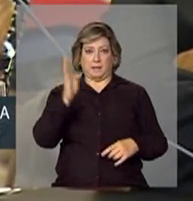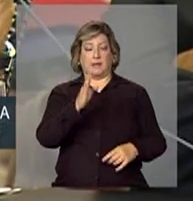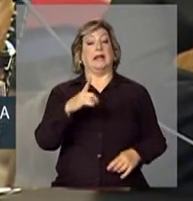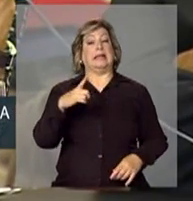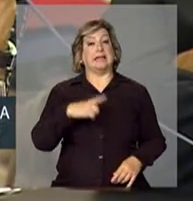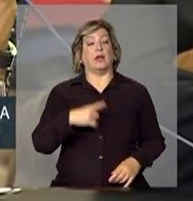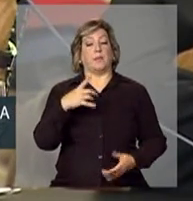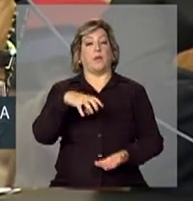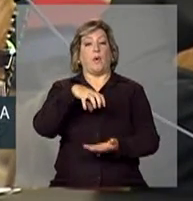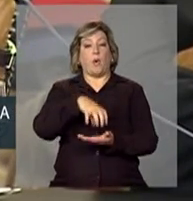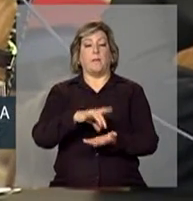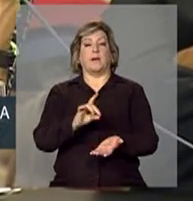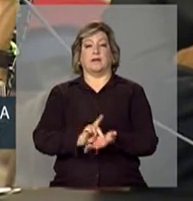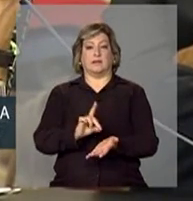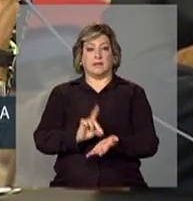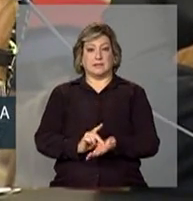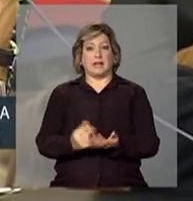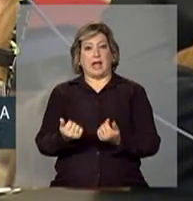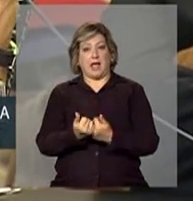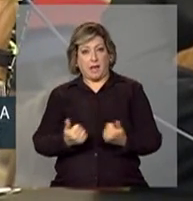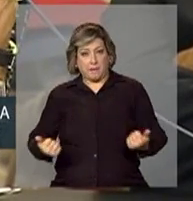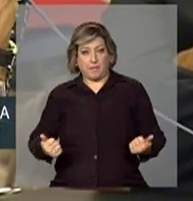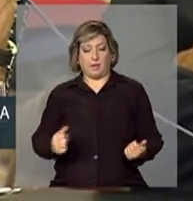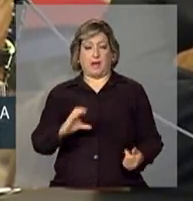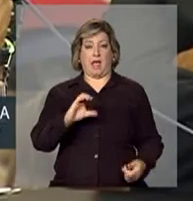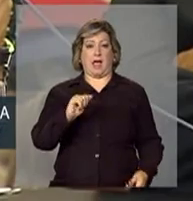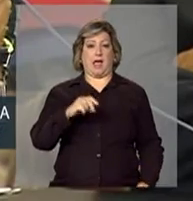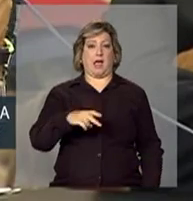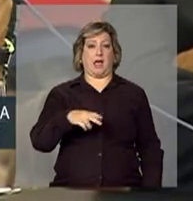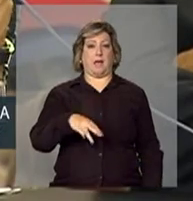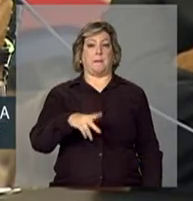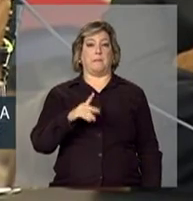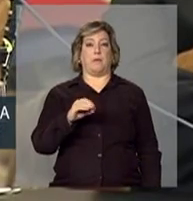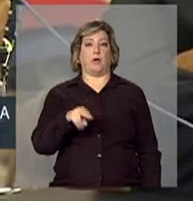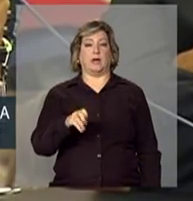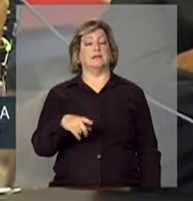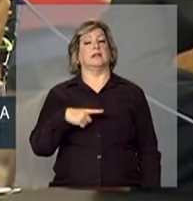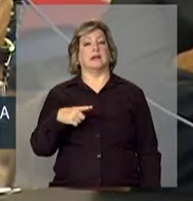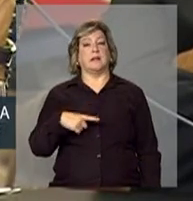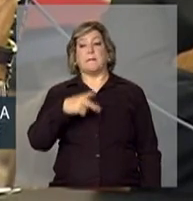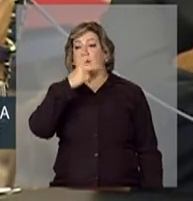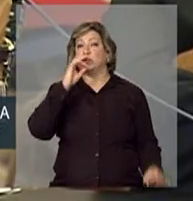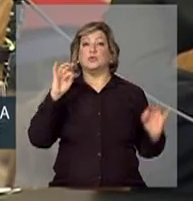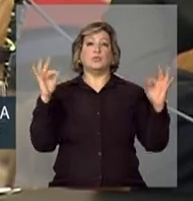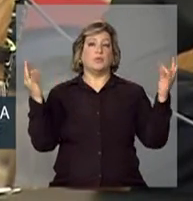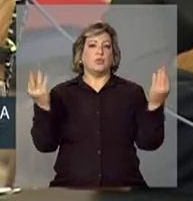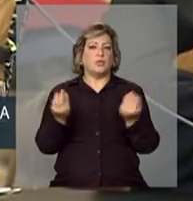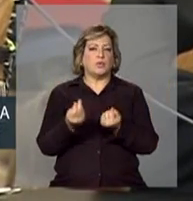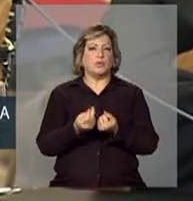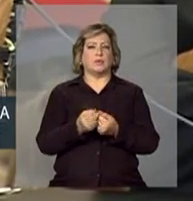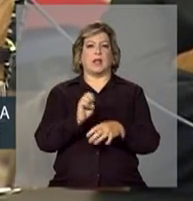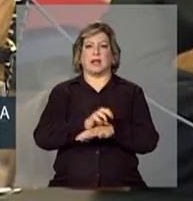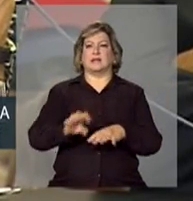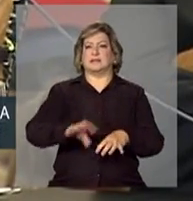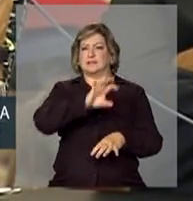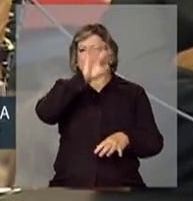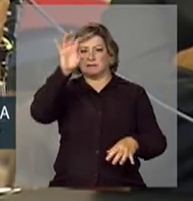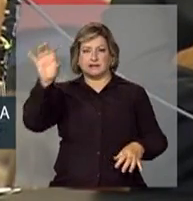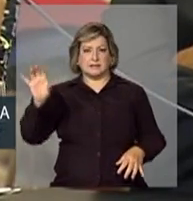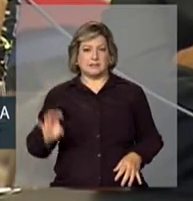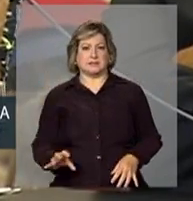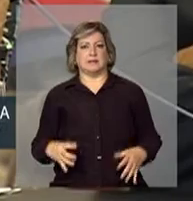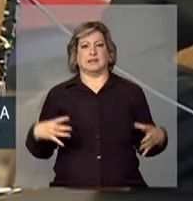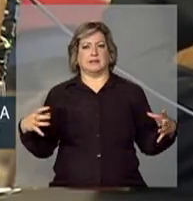uma comissão da verdade de apoio de camponeses com membros de todos os estados, de CONTAG, CPT,